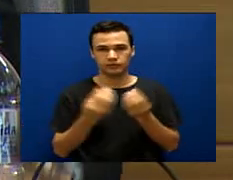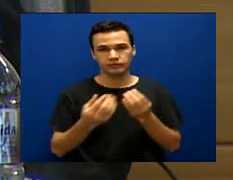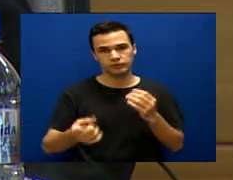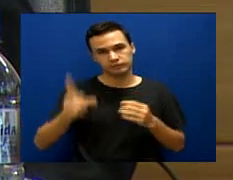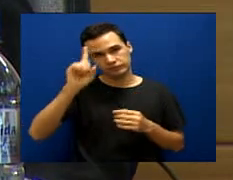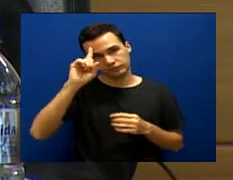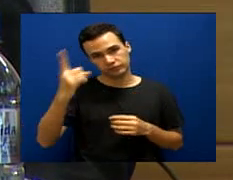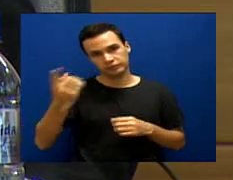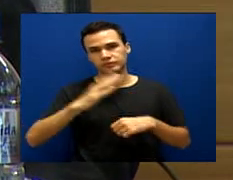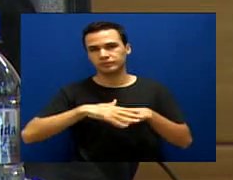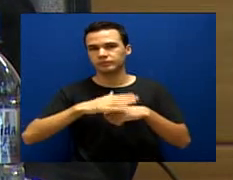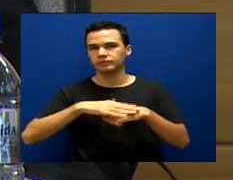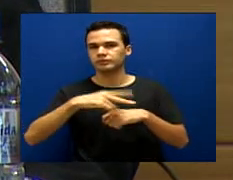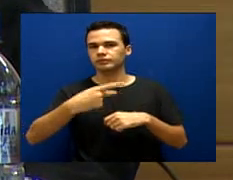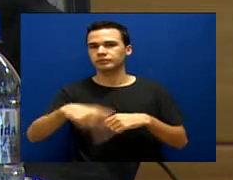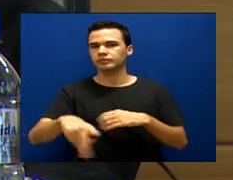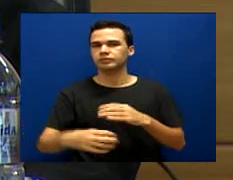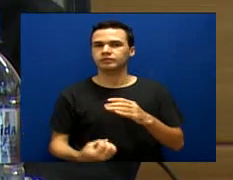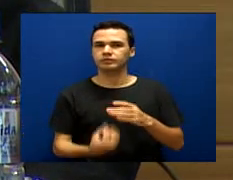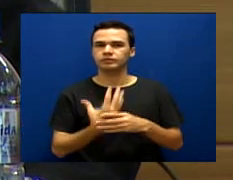por parte da Vossa Senhoria,